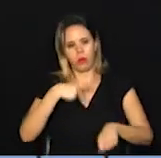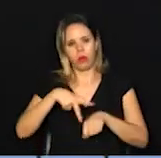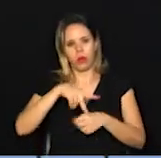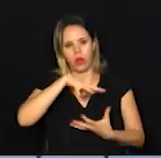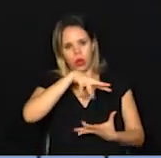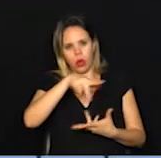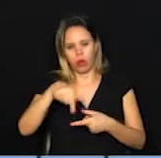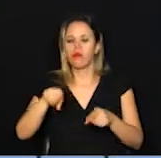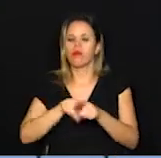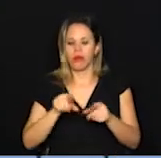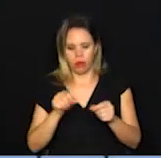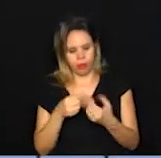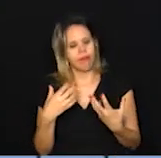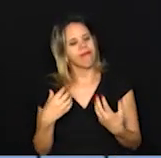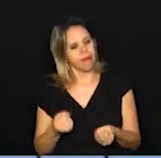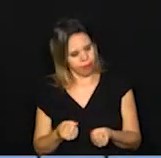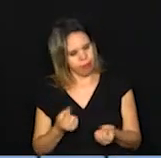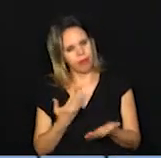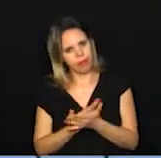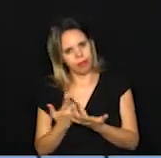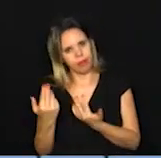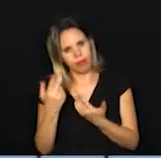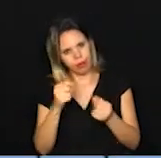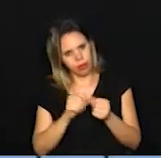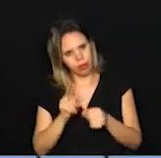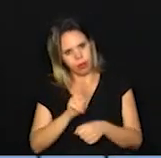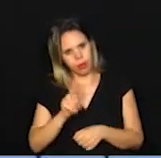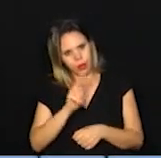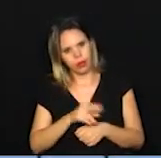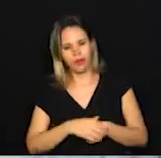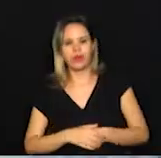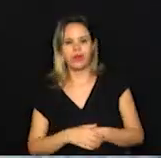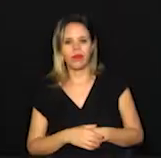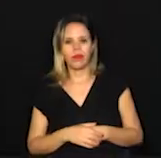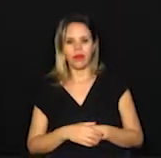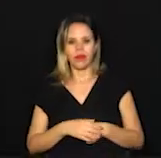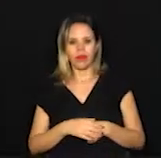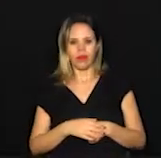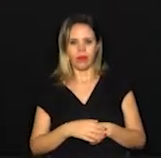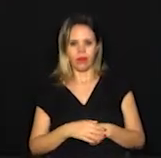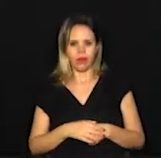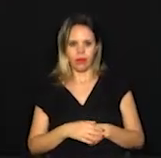mundo também estão estudando e os utilizando.